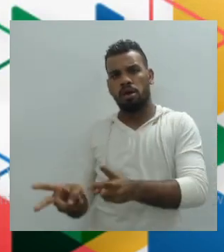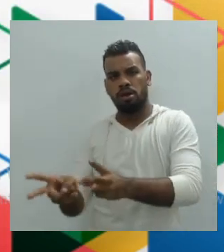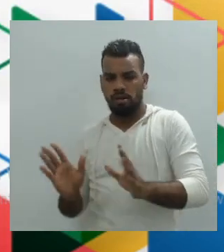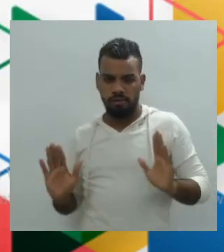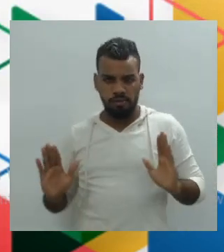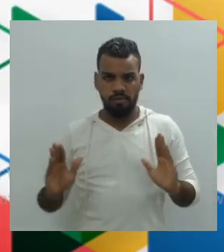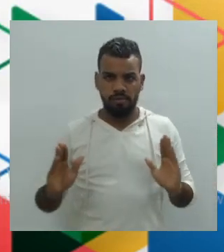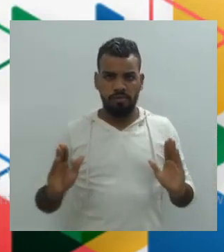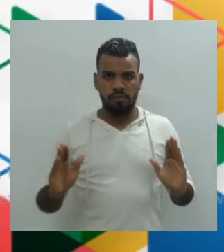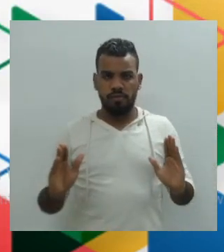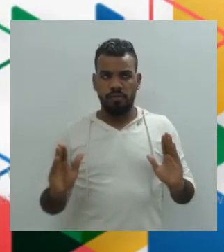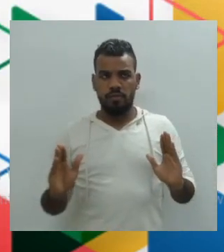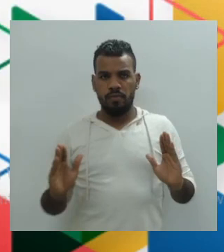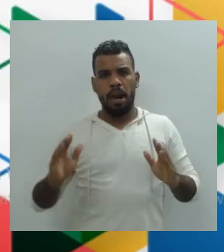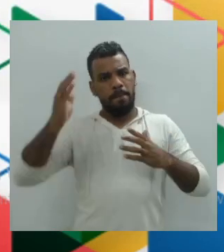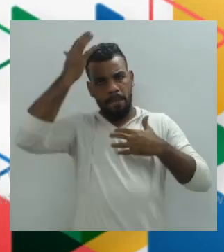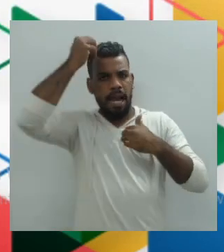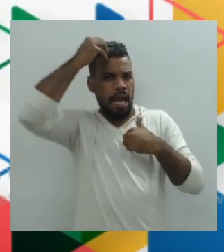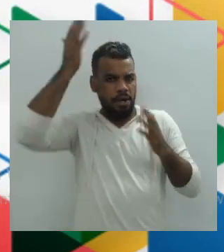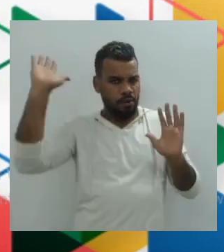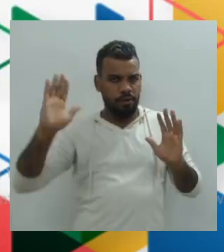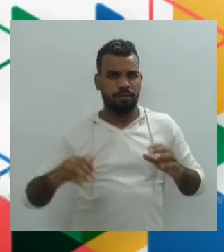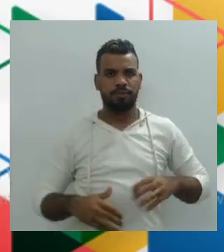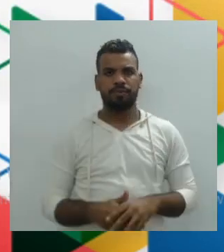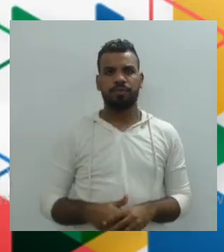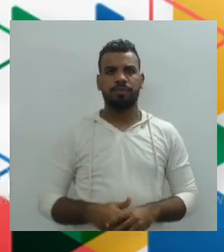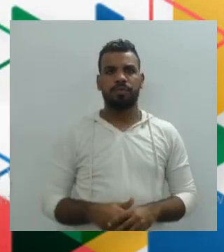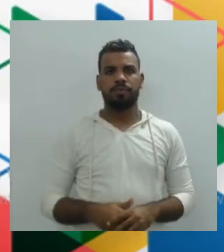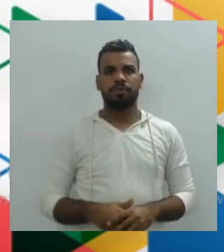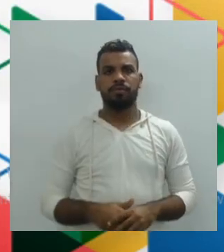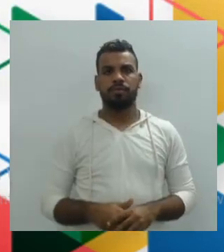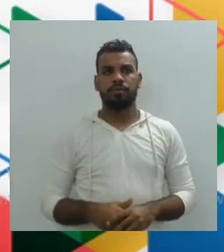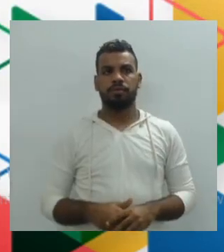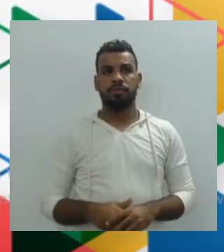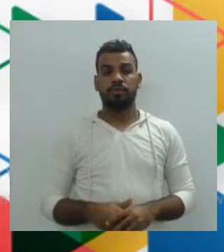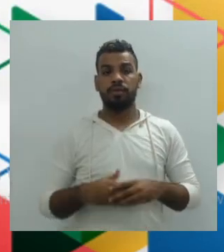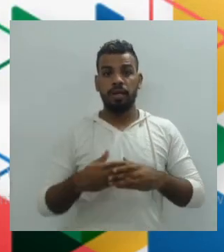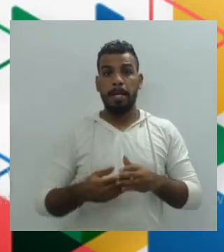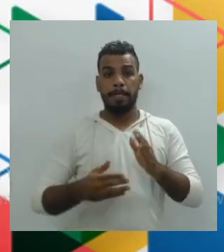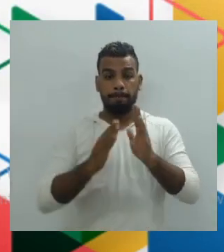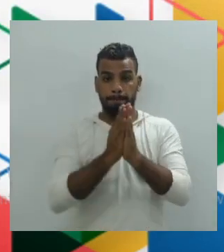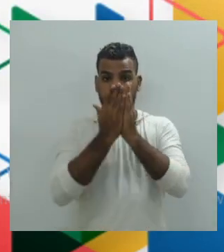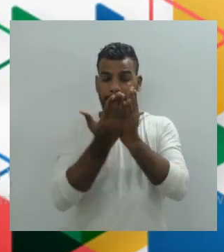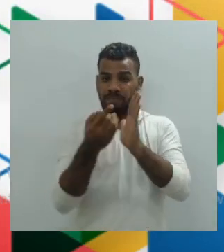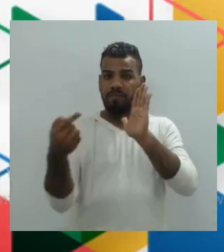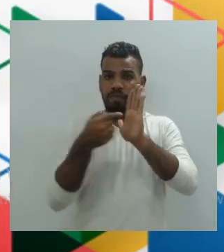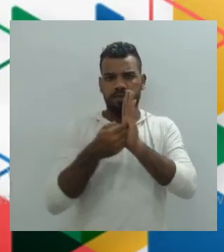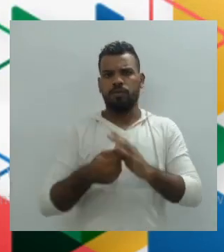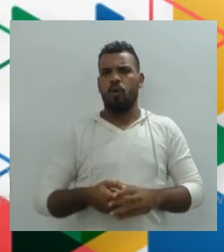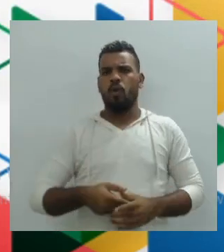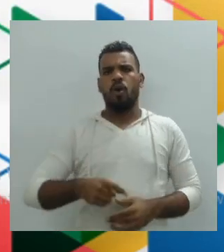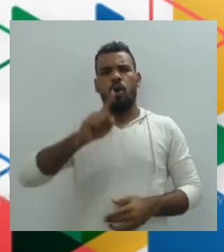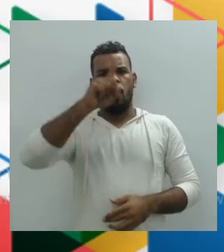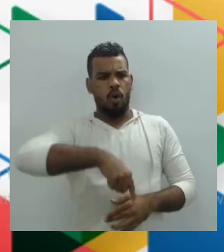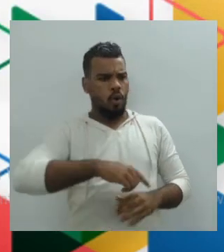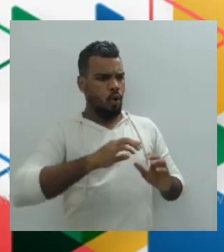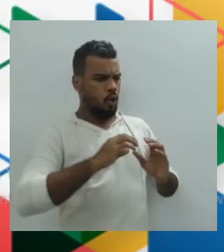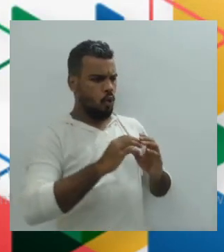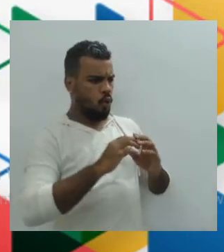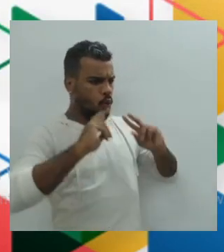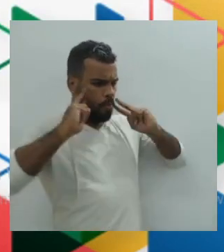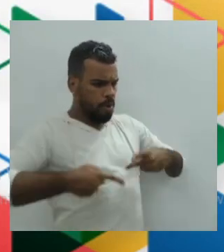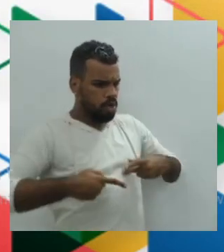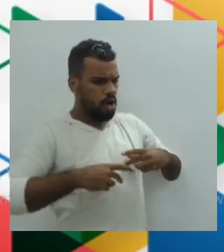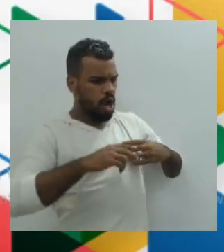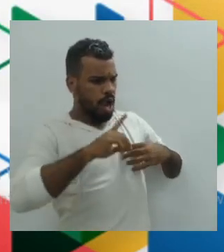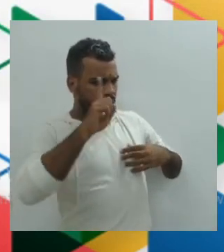primatas superiores, macacos de uma maneira geral. E em momento algum, na obra de Charles Darwin, ele diz que o homem veio do